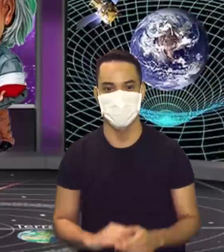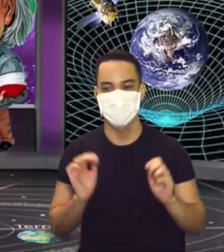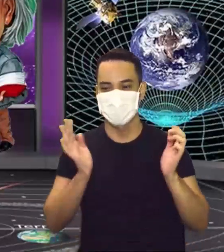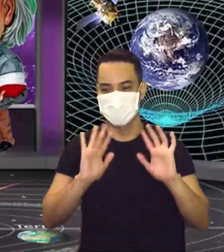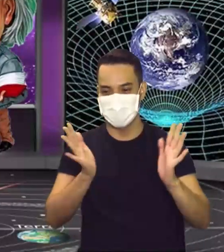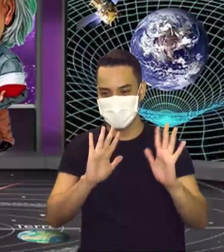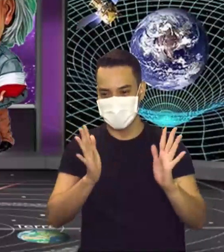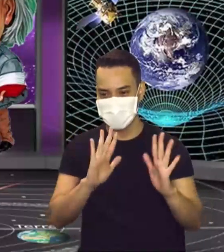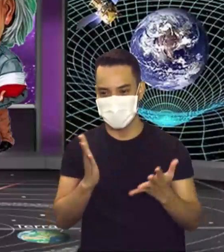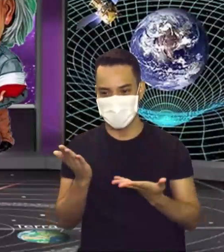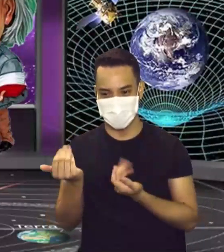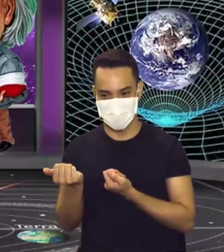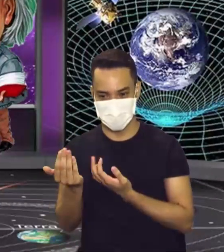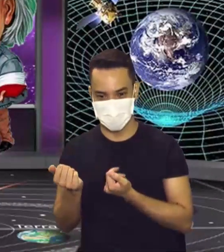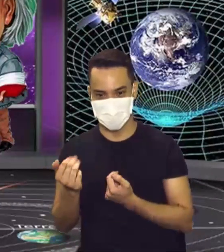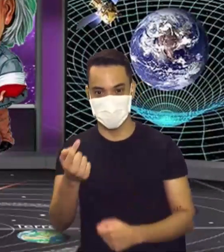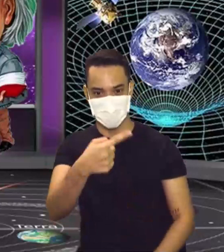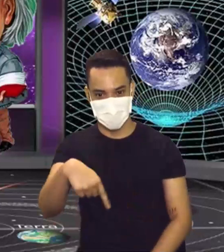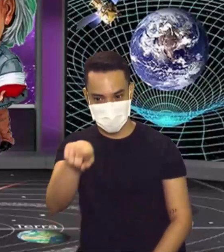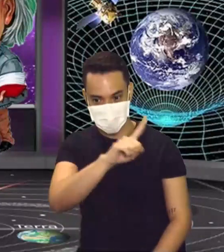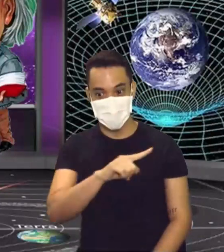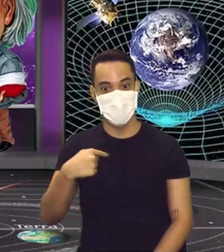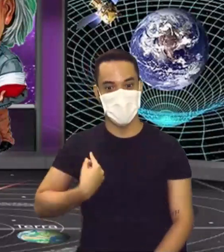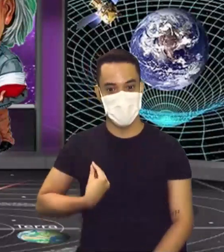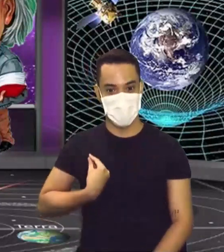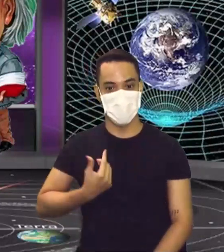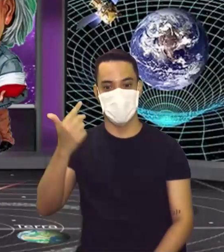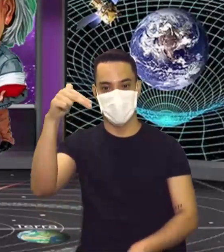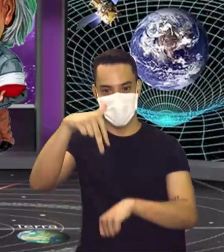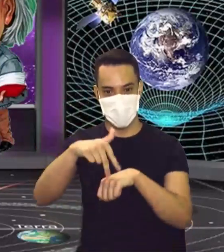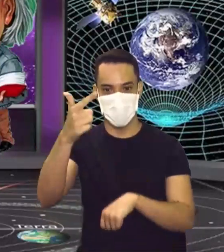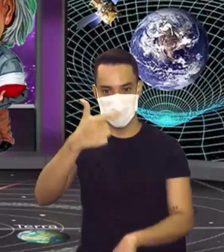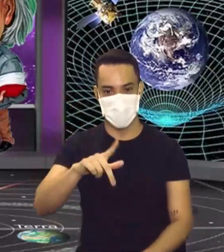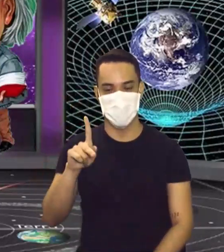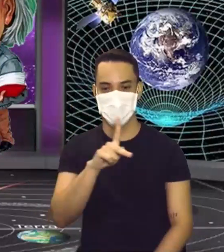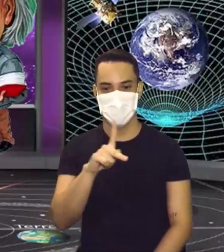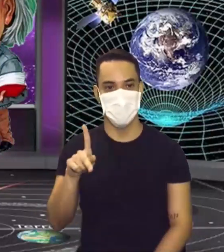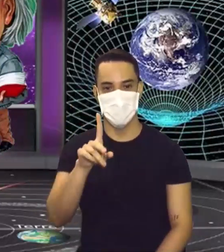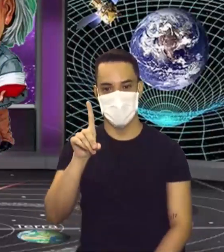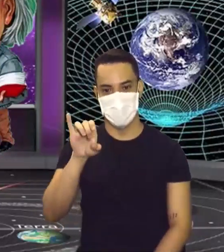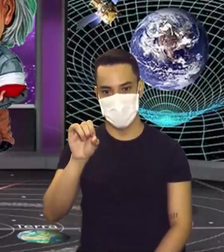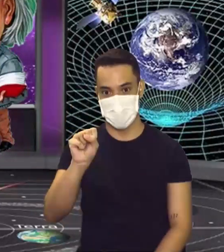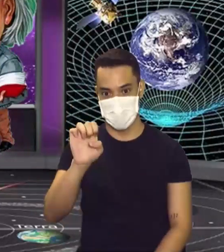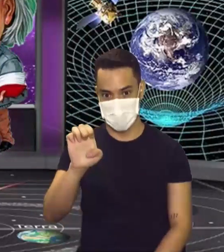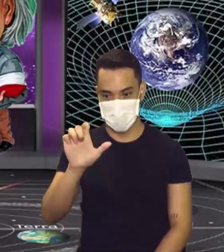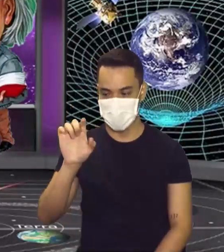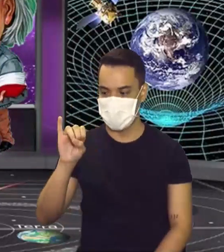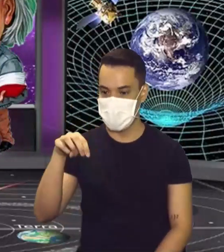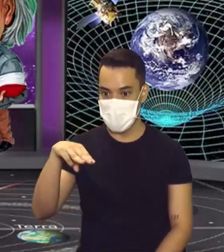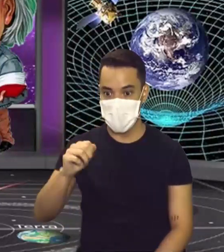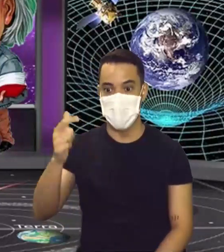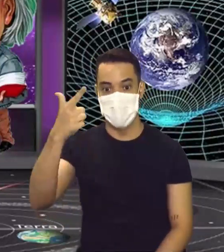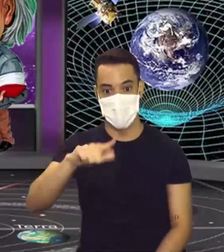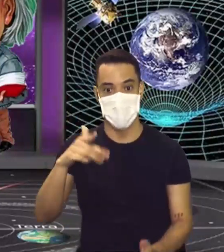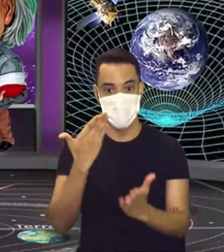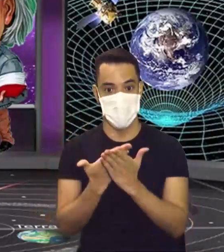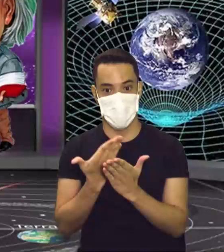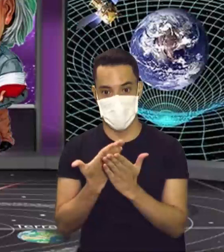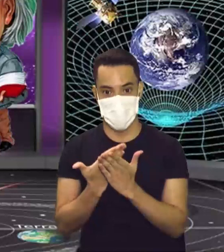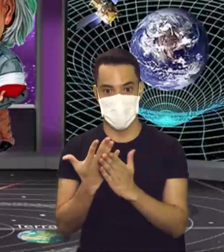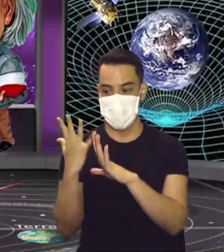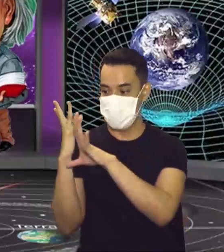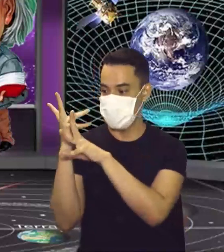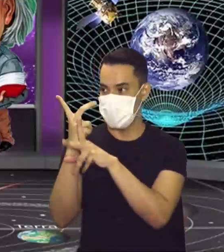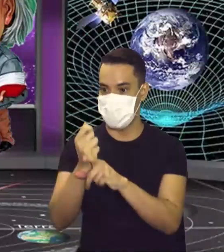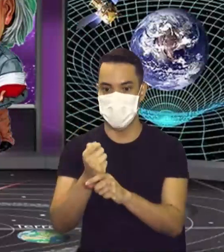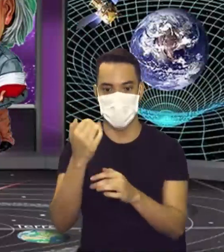Hello, jovens! Olha eu aqui novamente, professora Deise Lima, para mais uma aula de revisão de